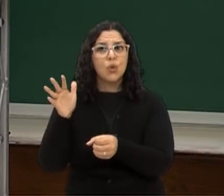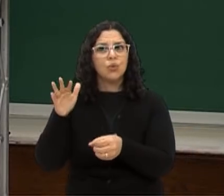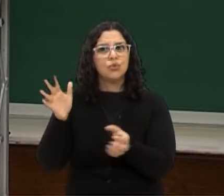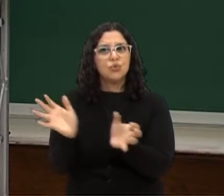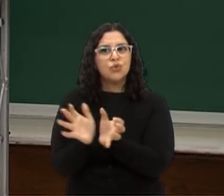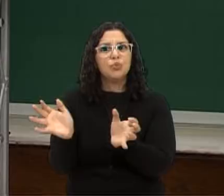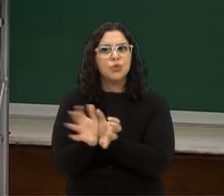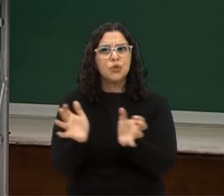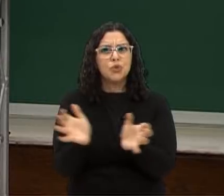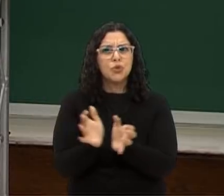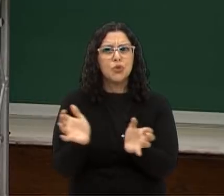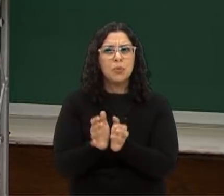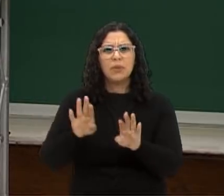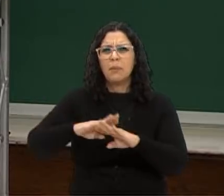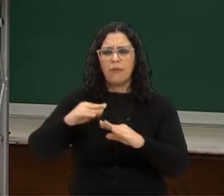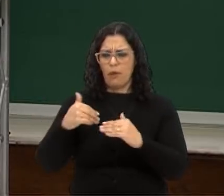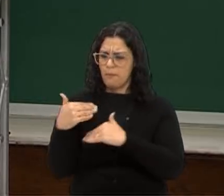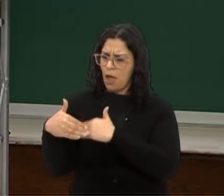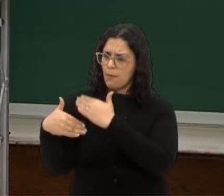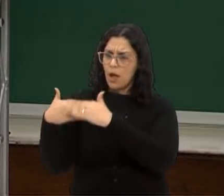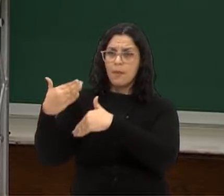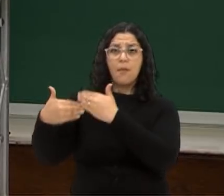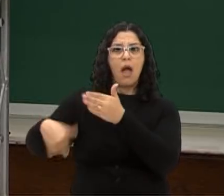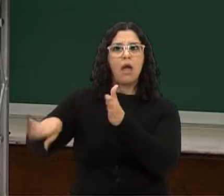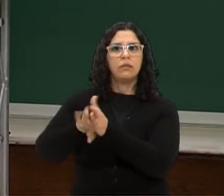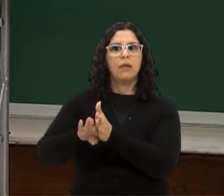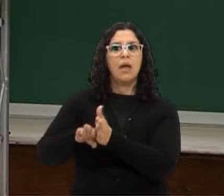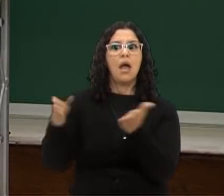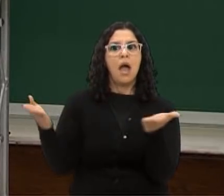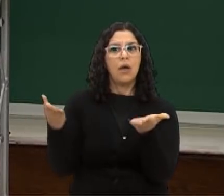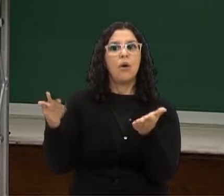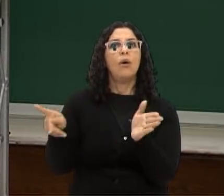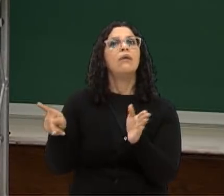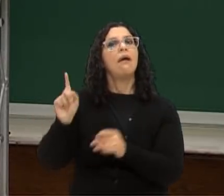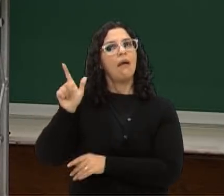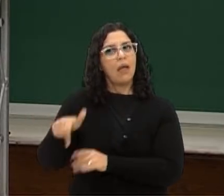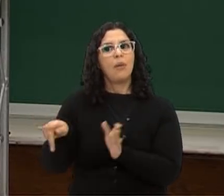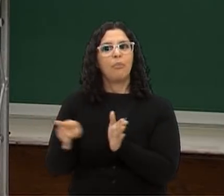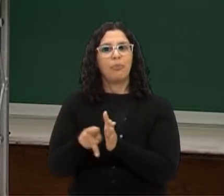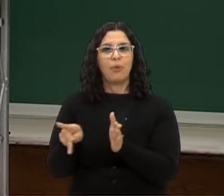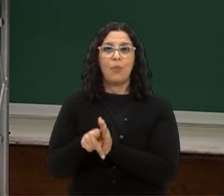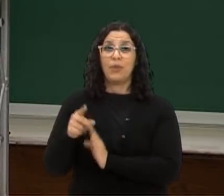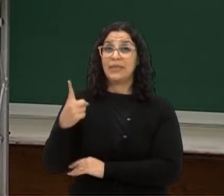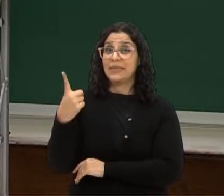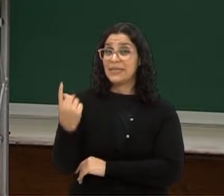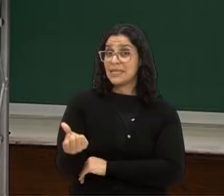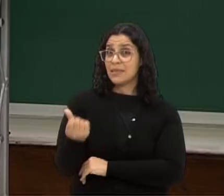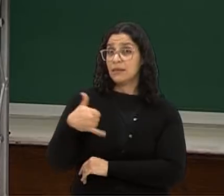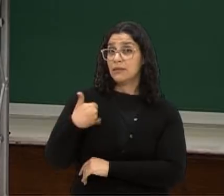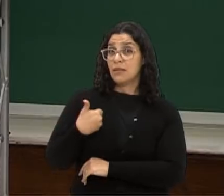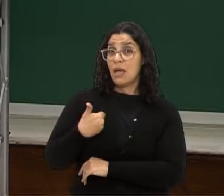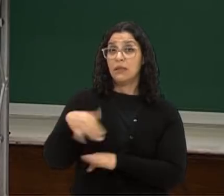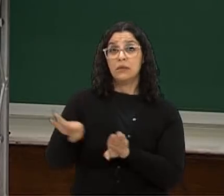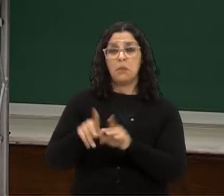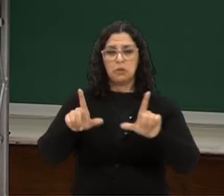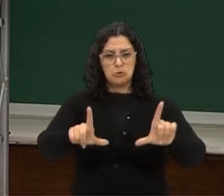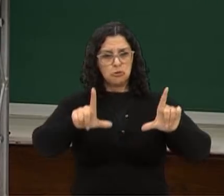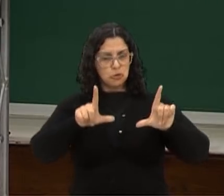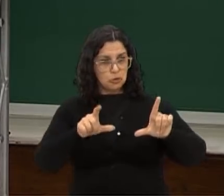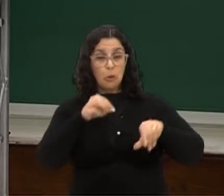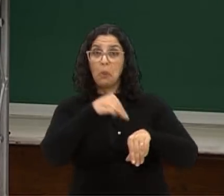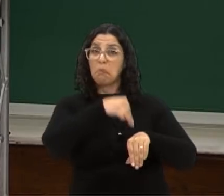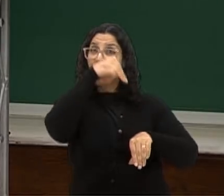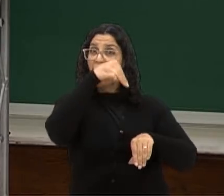subprofissionais. Então, sub-10, sub-12, foi passando passou por todas as categorias. E aos 16 anos recebeu o título de grande